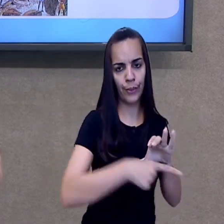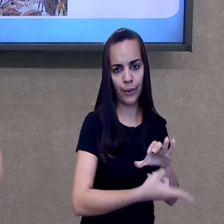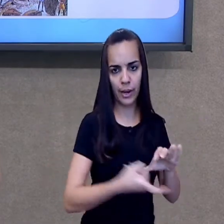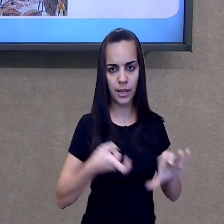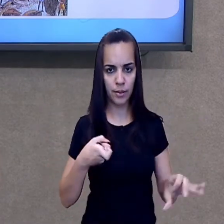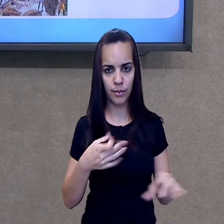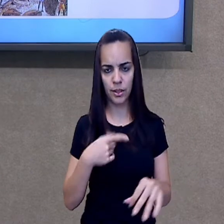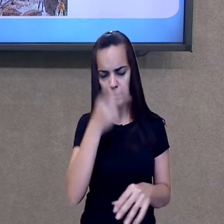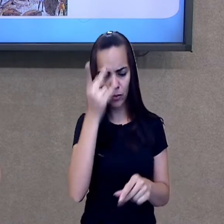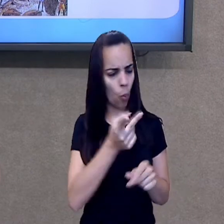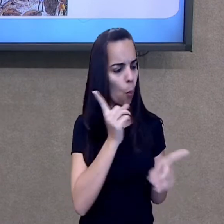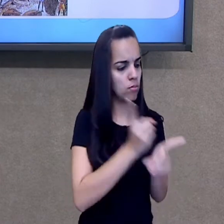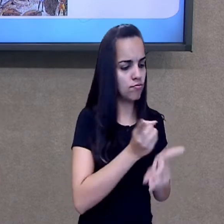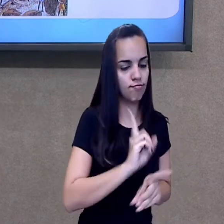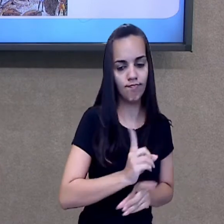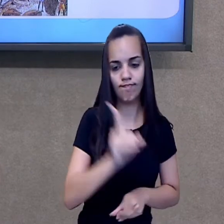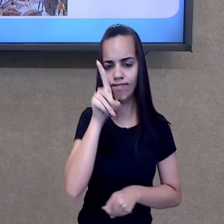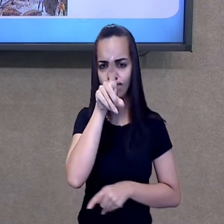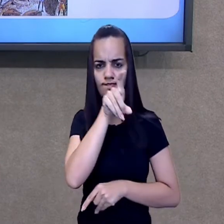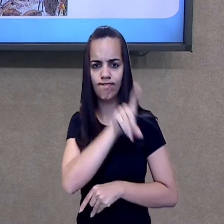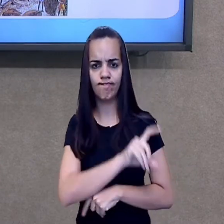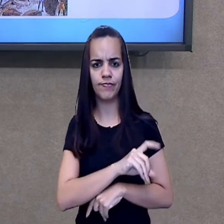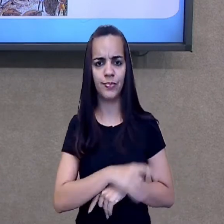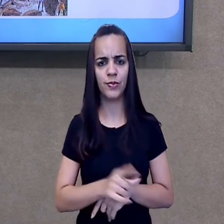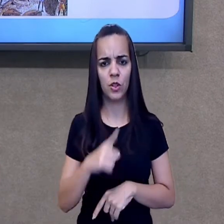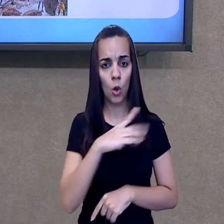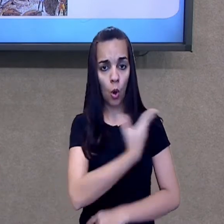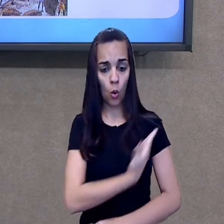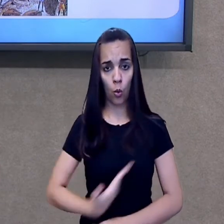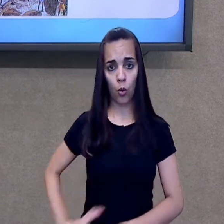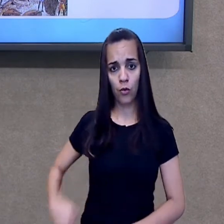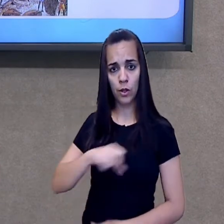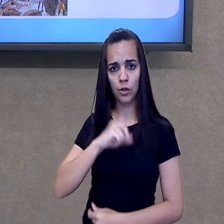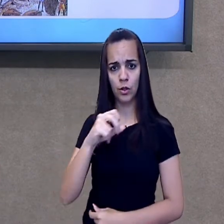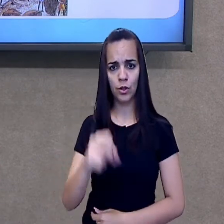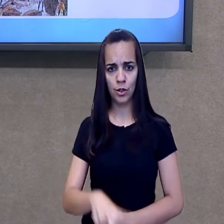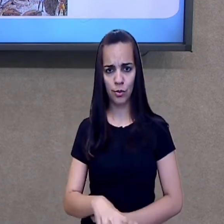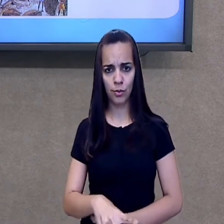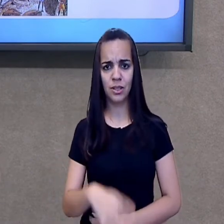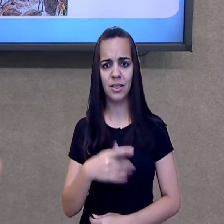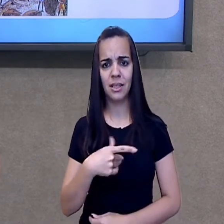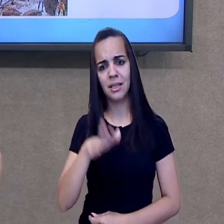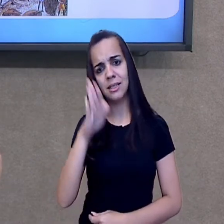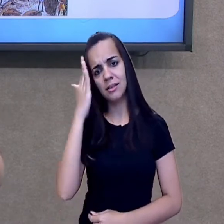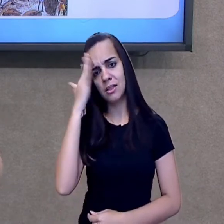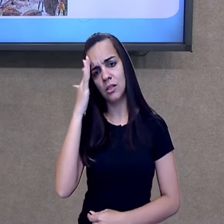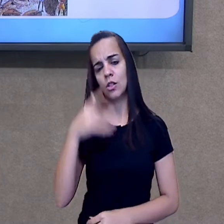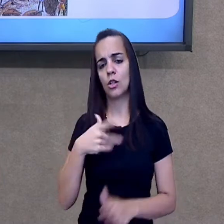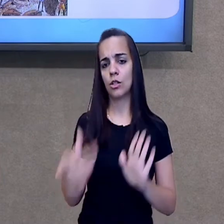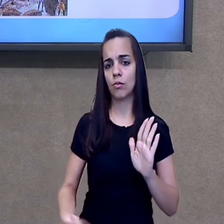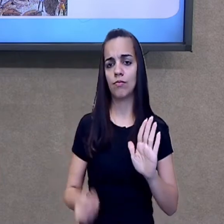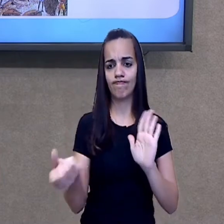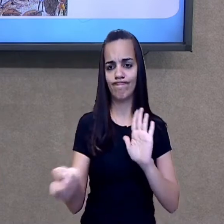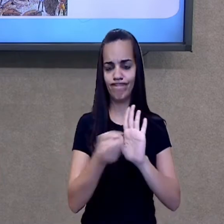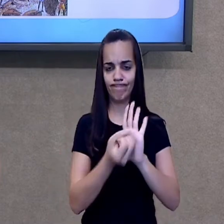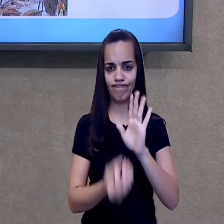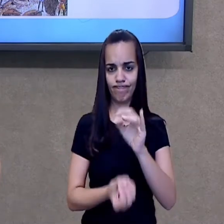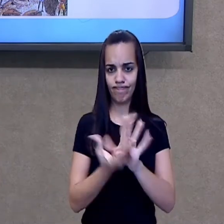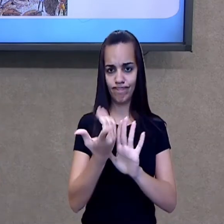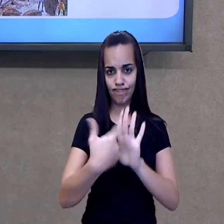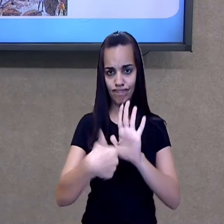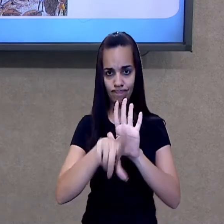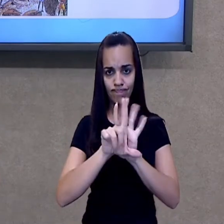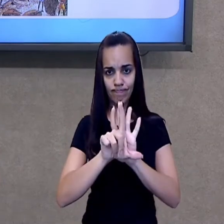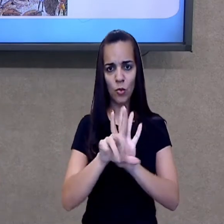as taxas de impostos não diminuíram. O governo de Portugal criou, então, uma lei chamada derrama. Então, nós